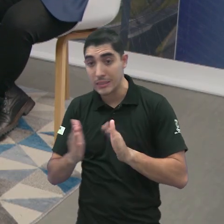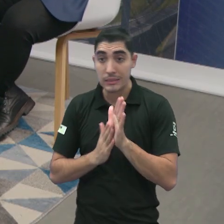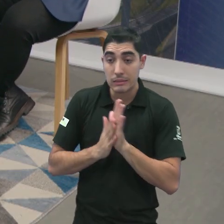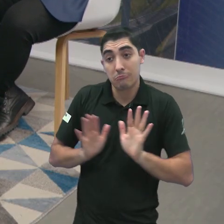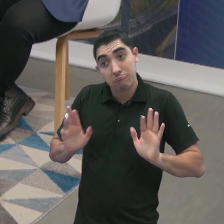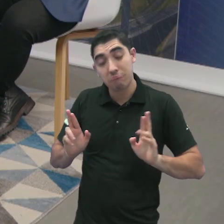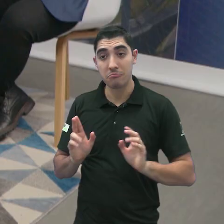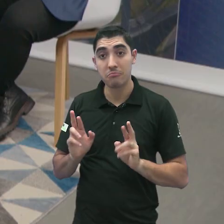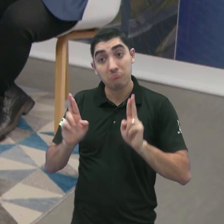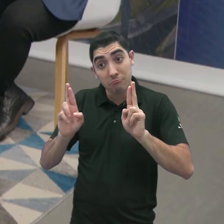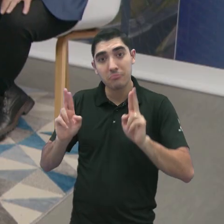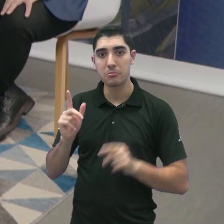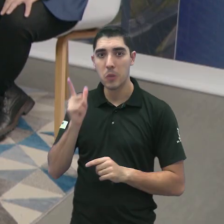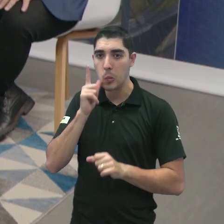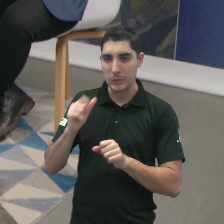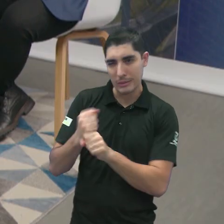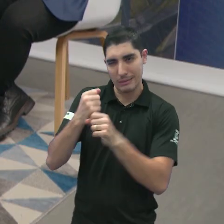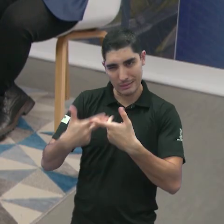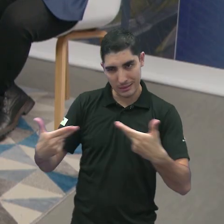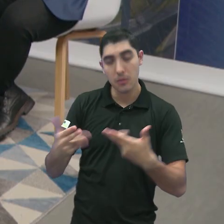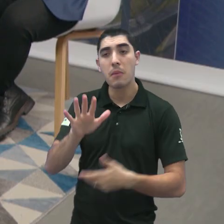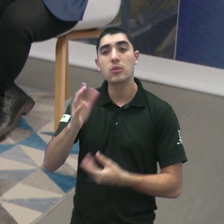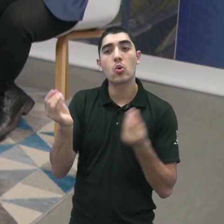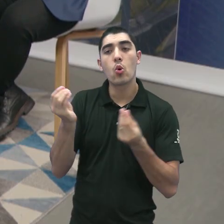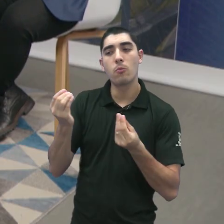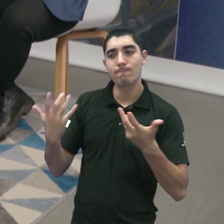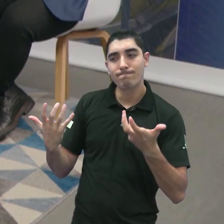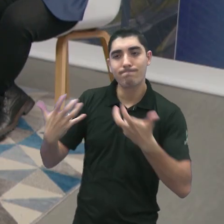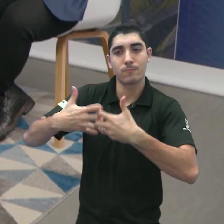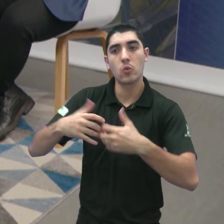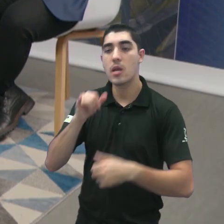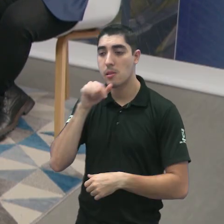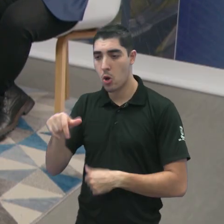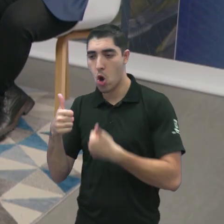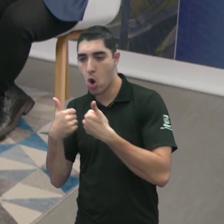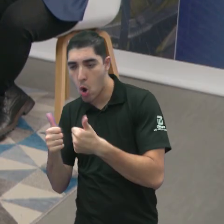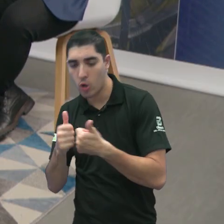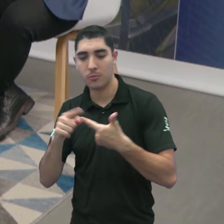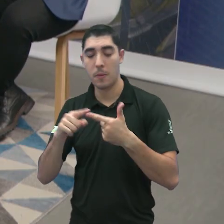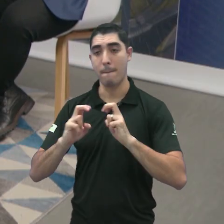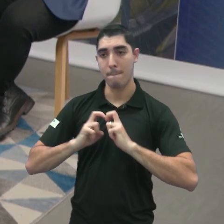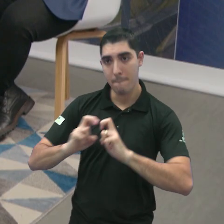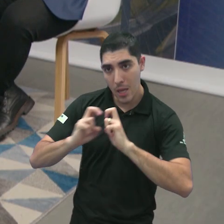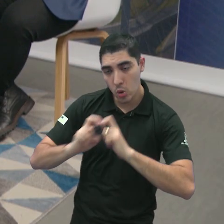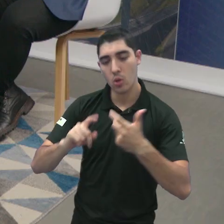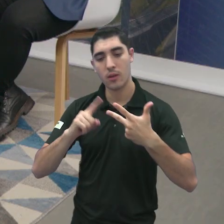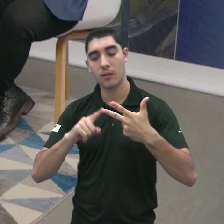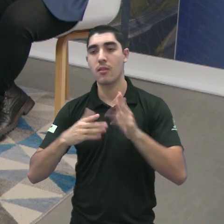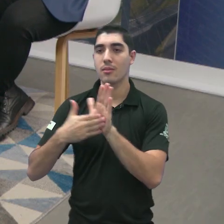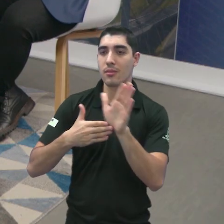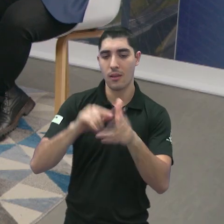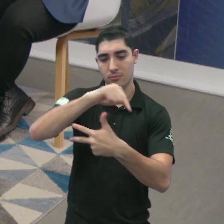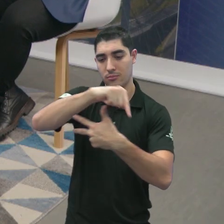falando, a gente está, né, com essa expectativa, como integrar ônibus, metrôs e trens regionais em uma